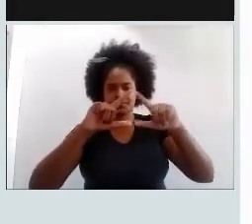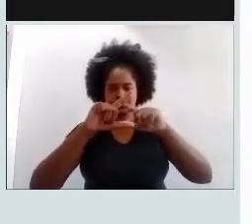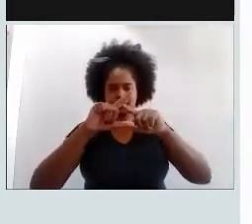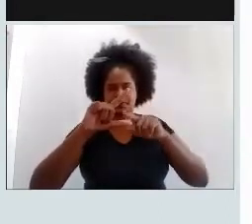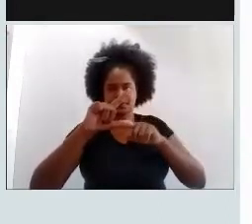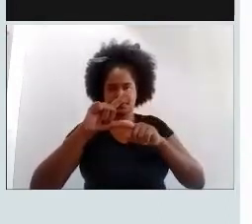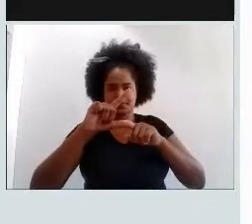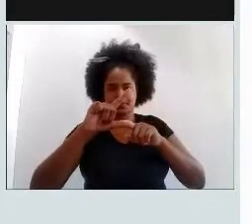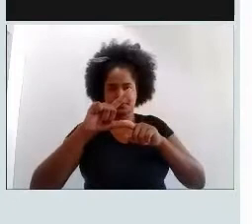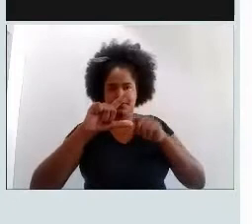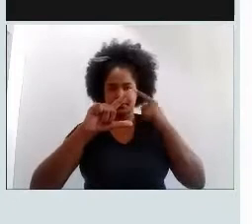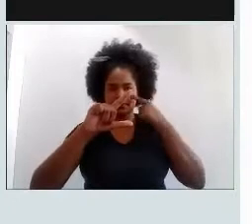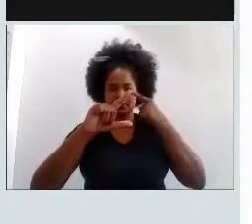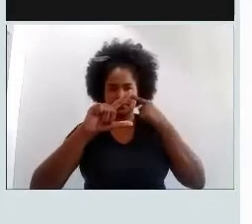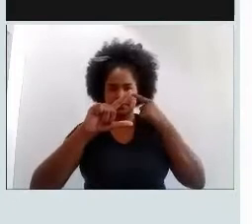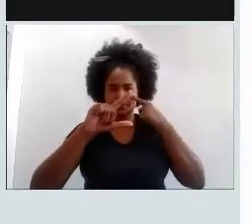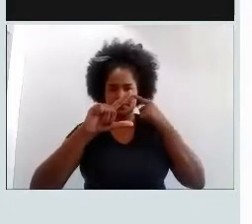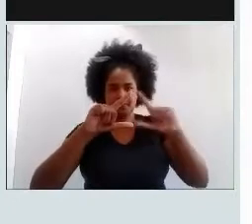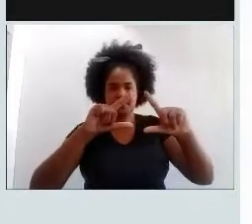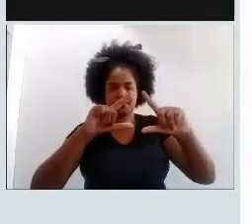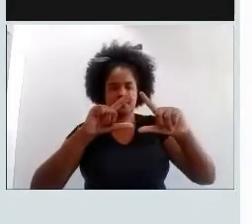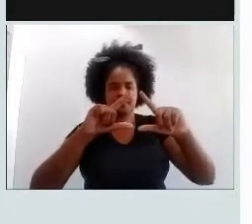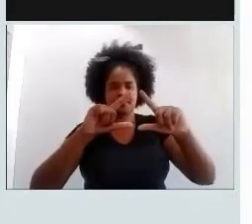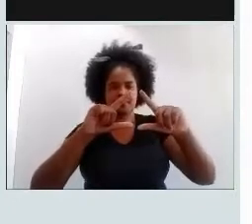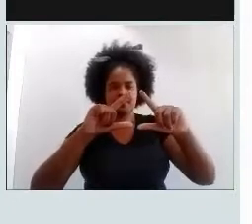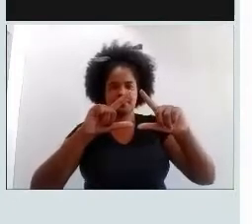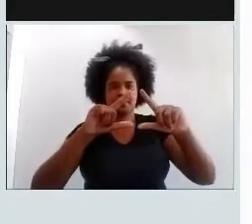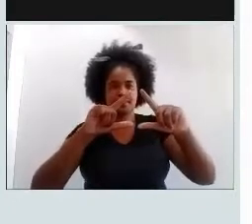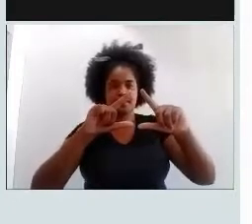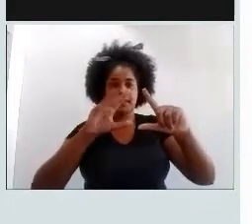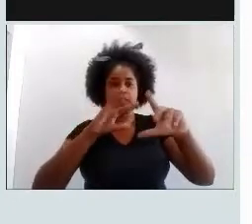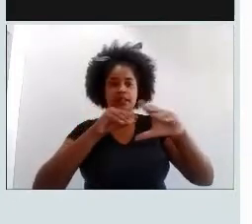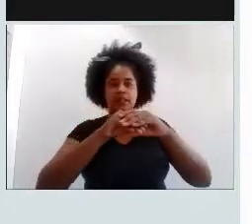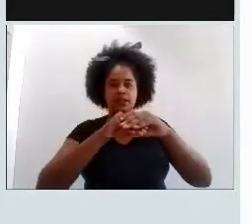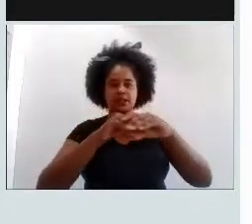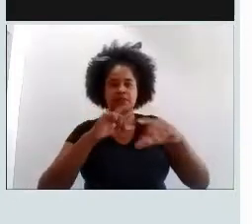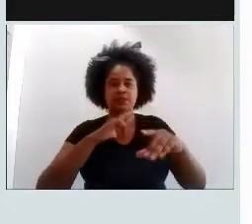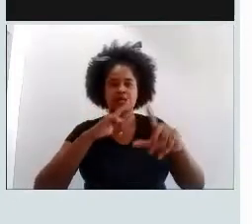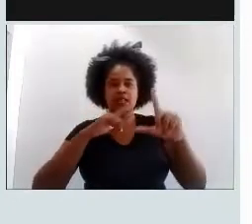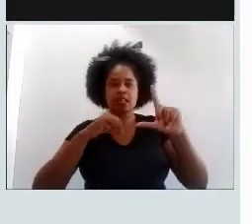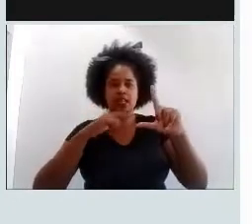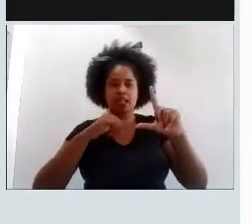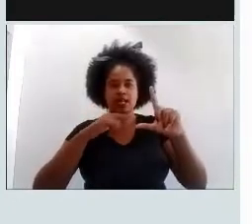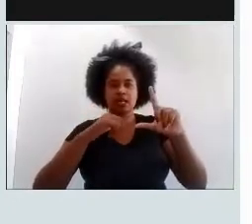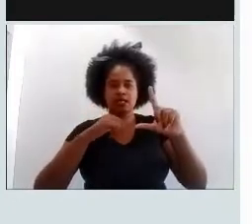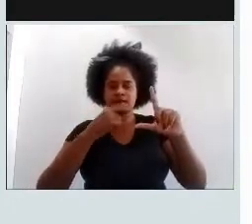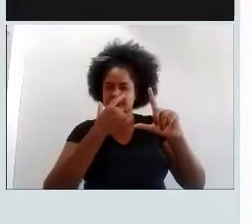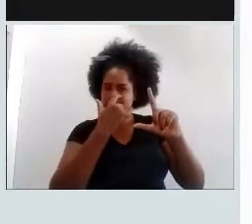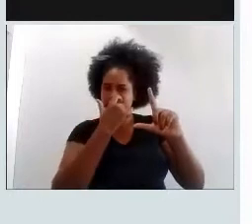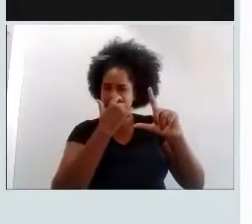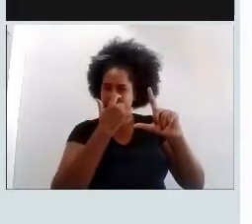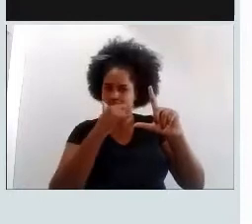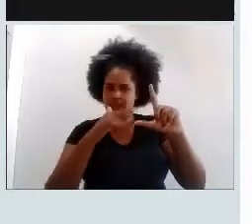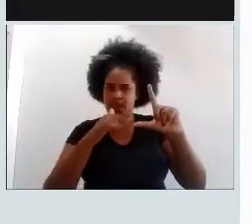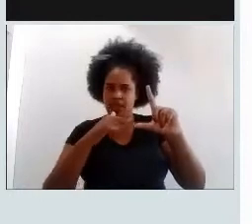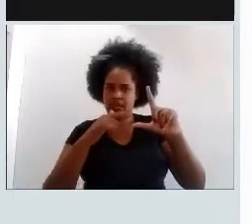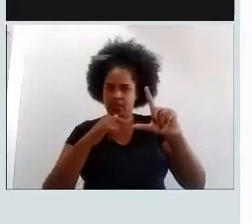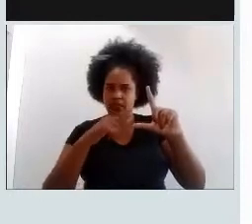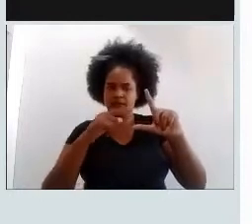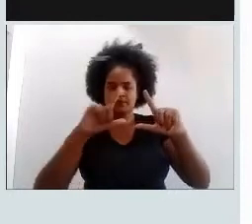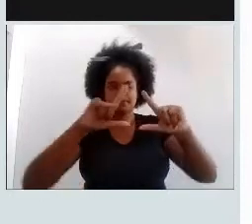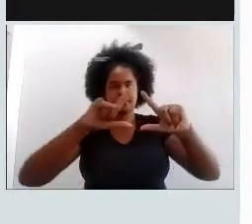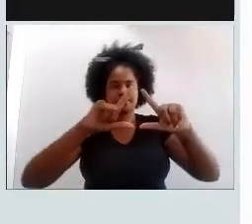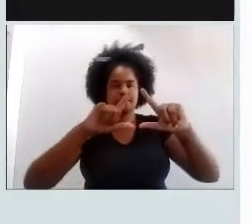está apontando o ângulo. Por exemplo, de B a C, o ângulo vai estar em A, vai estar no